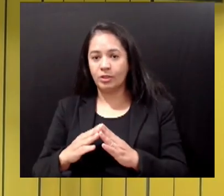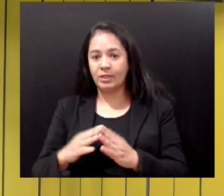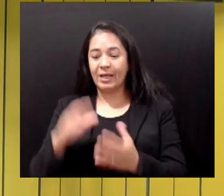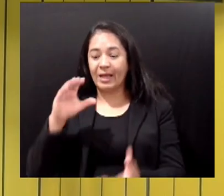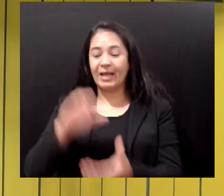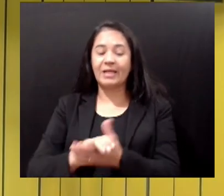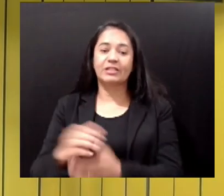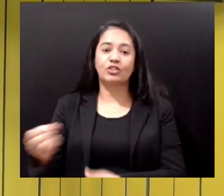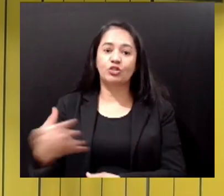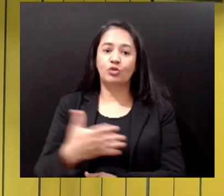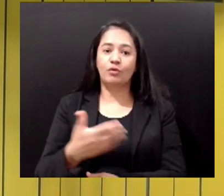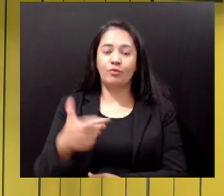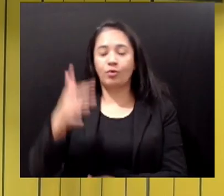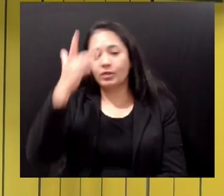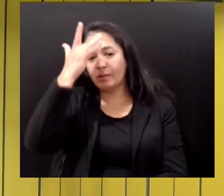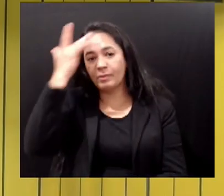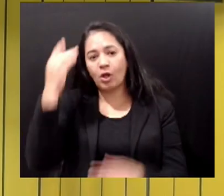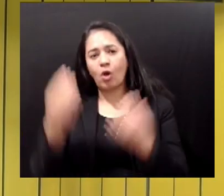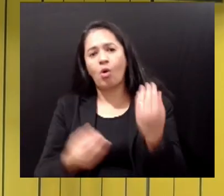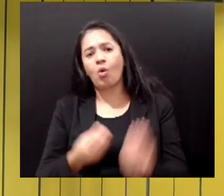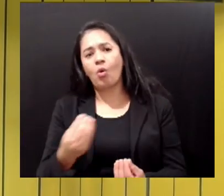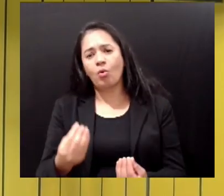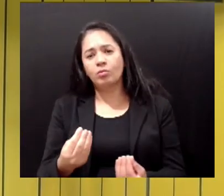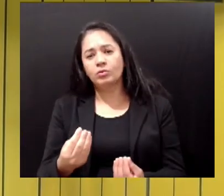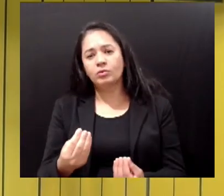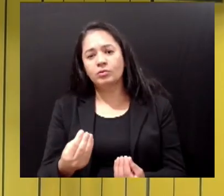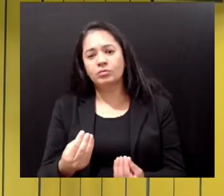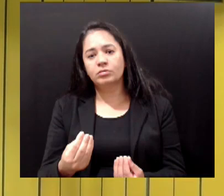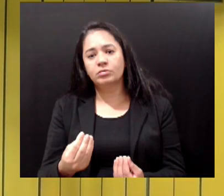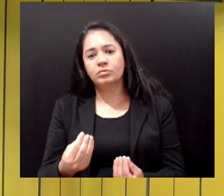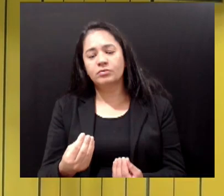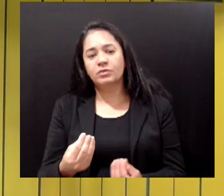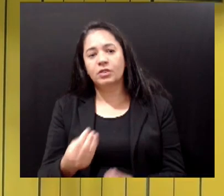a questão da pensão alimentícia do filho?